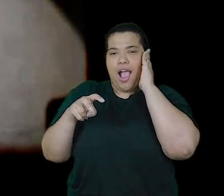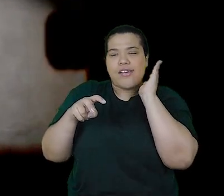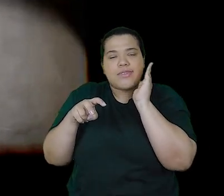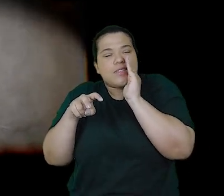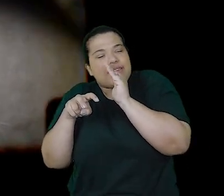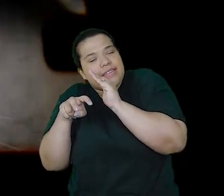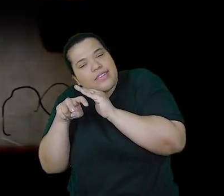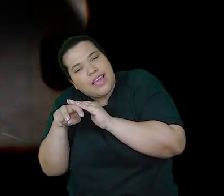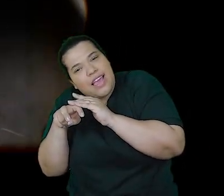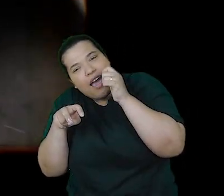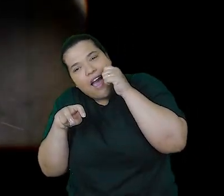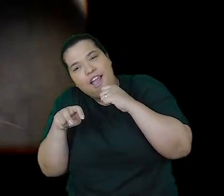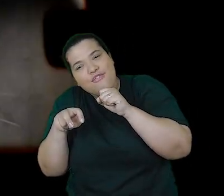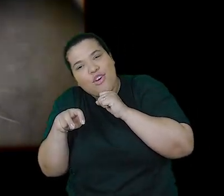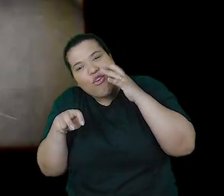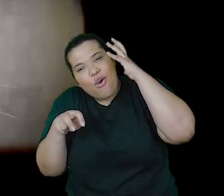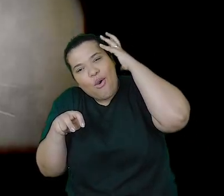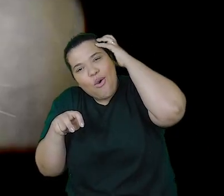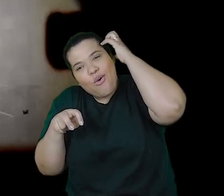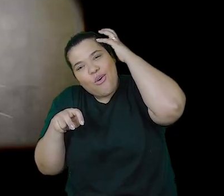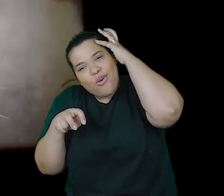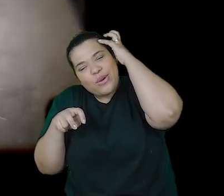e ela ficava fazendo o cafuné.